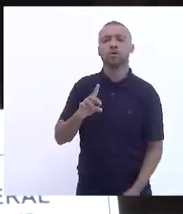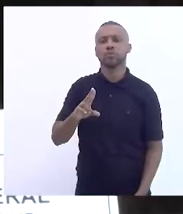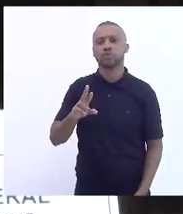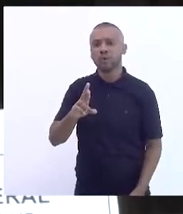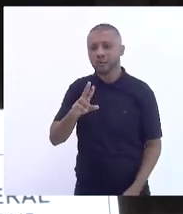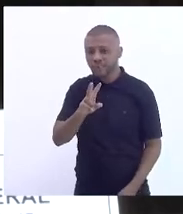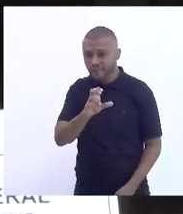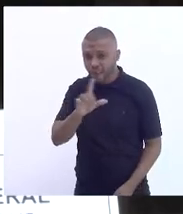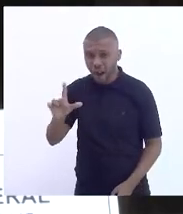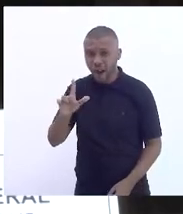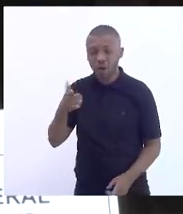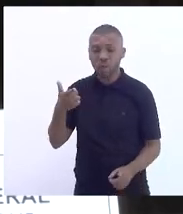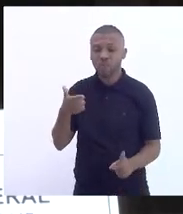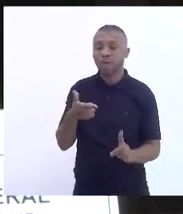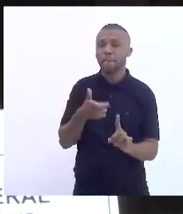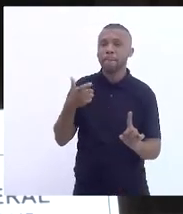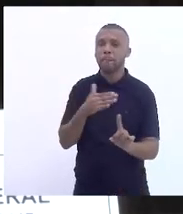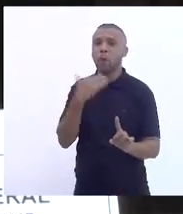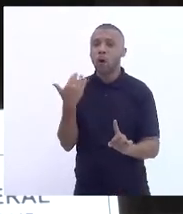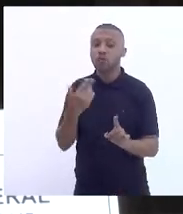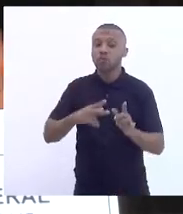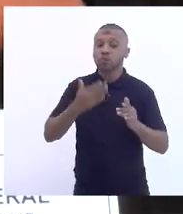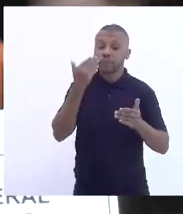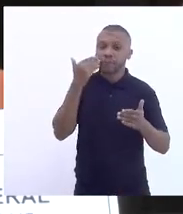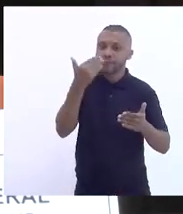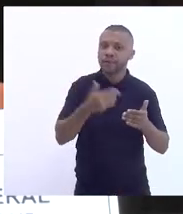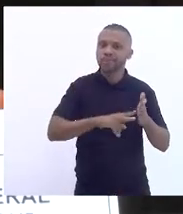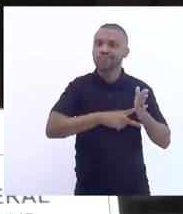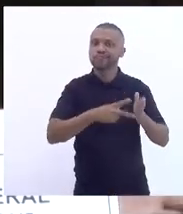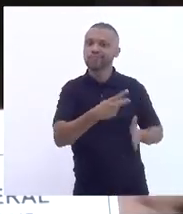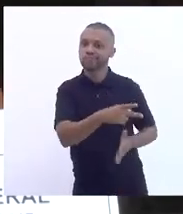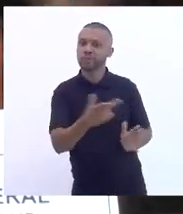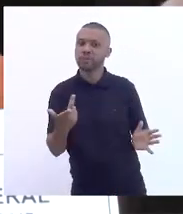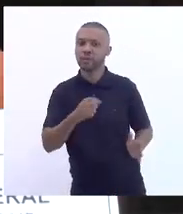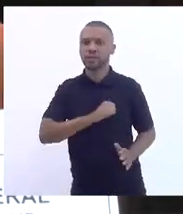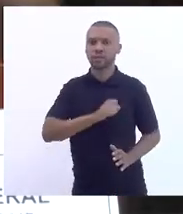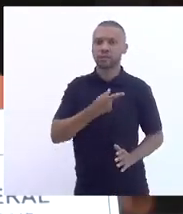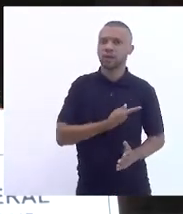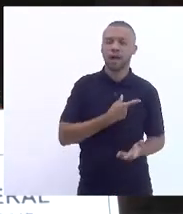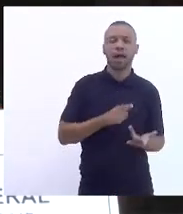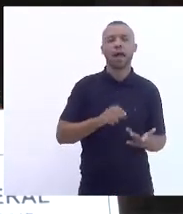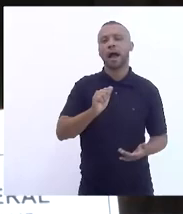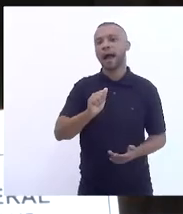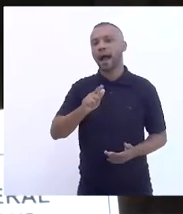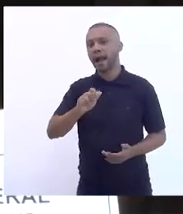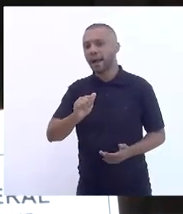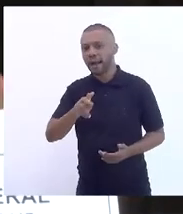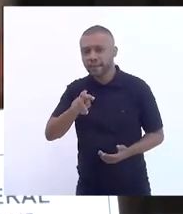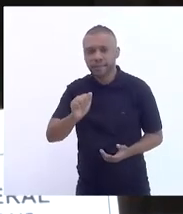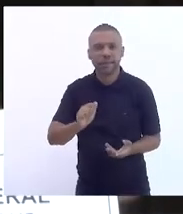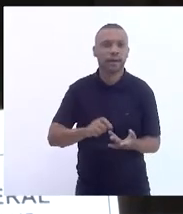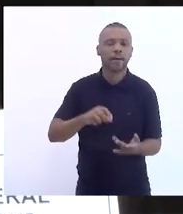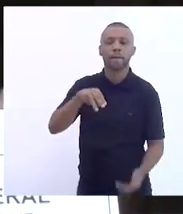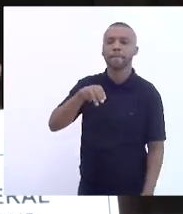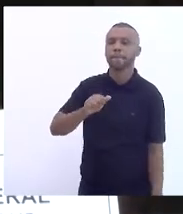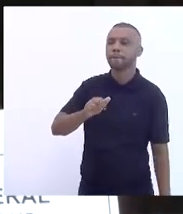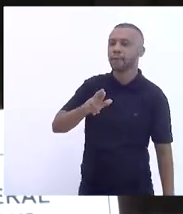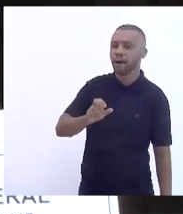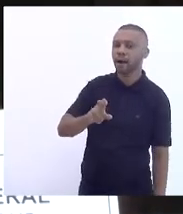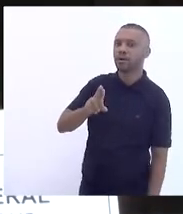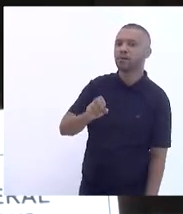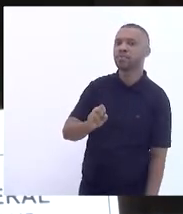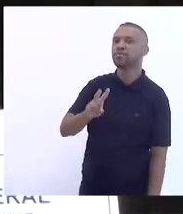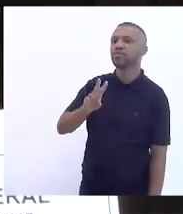assassinado na porta da sua casa em São Gonçalo quantas crianças Agatha Marcus Vinicius quantas